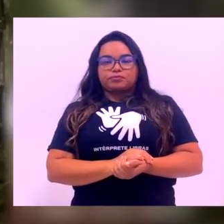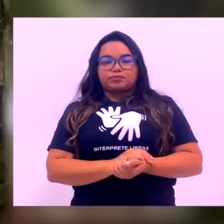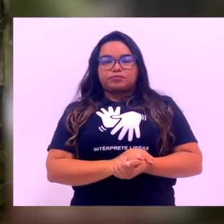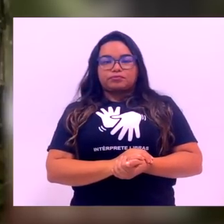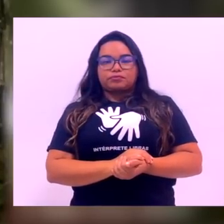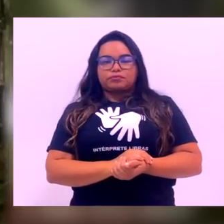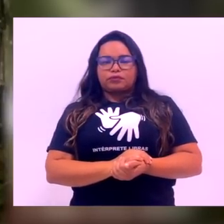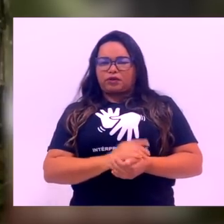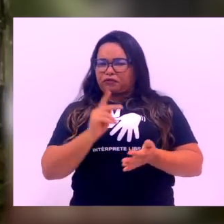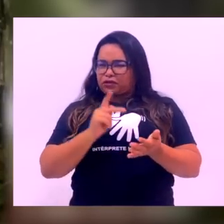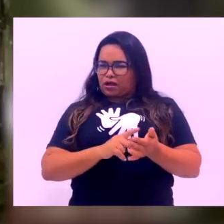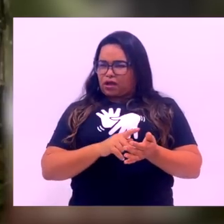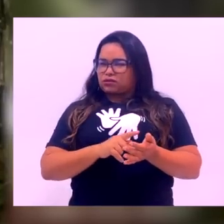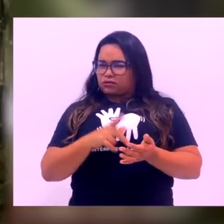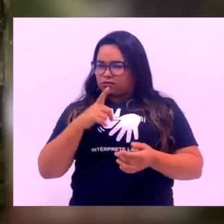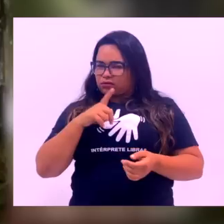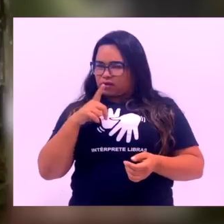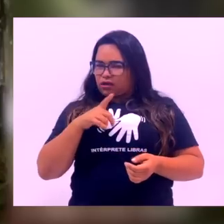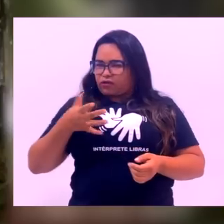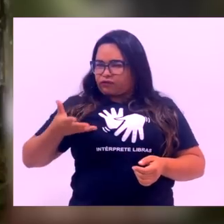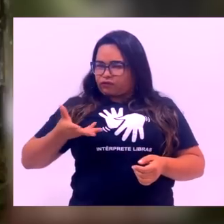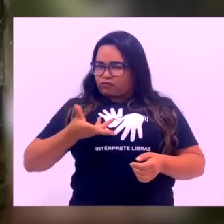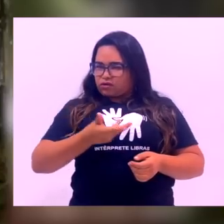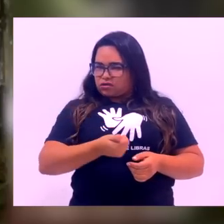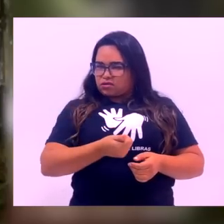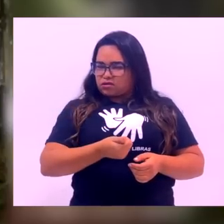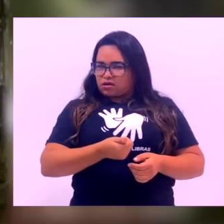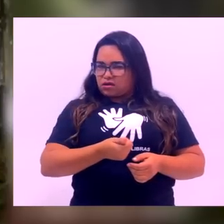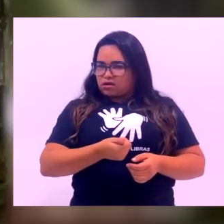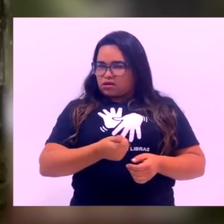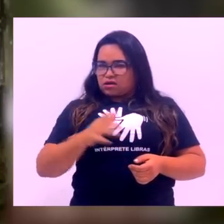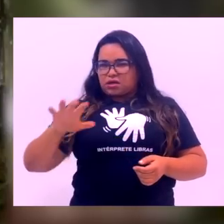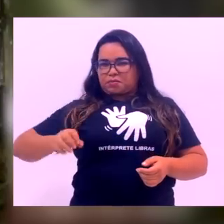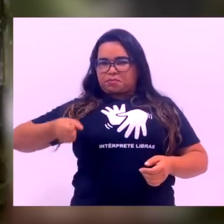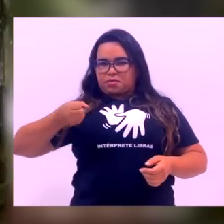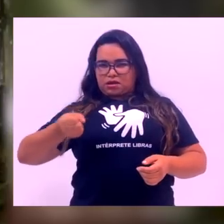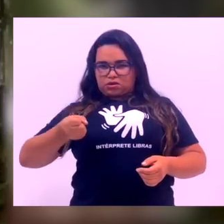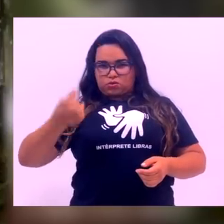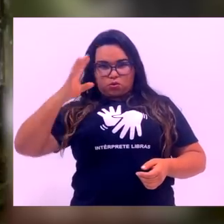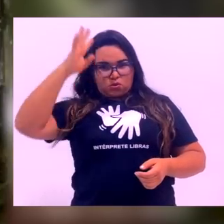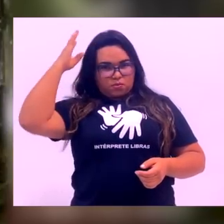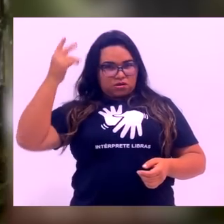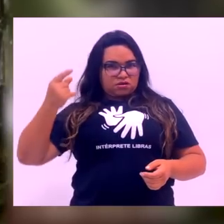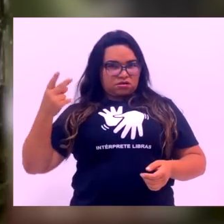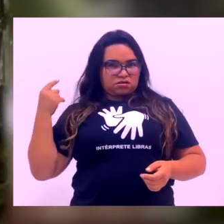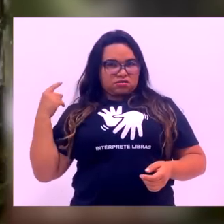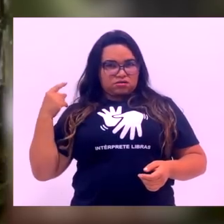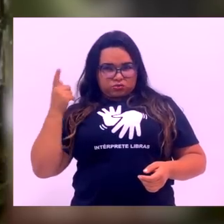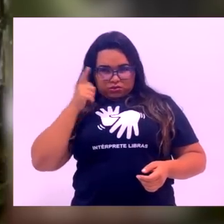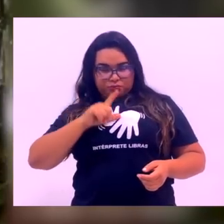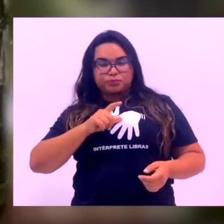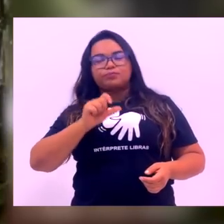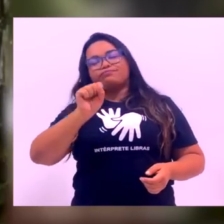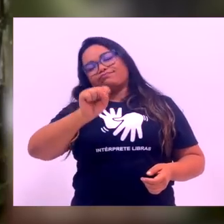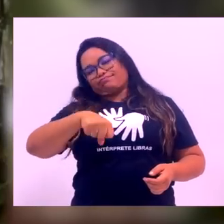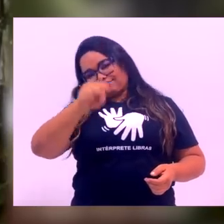Será que o Império Ocidental exerceu mesmo essa influência sobre todo o mundo? Sim ou não? Claro que sim.